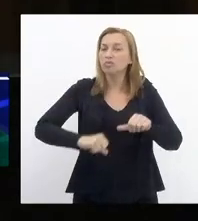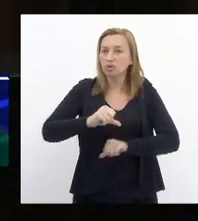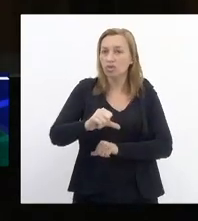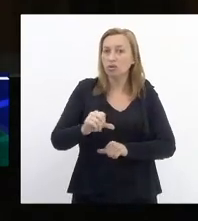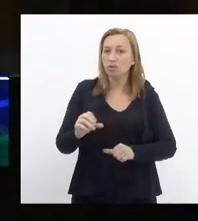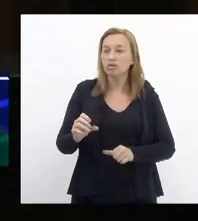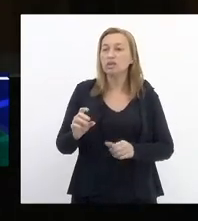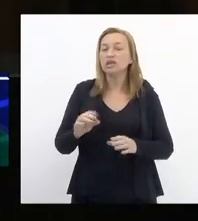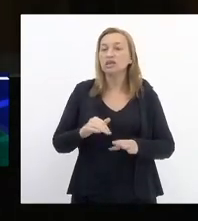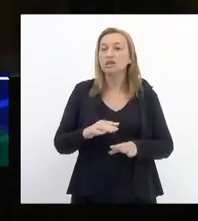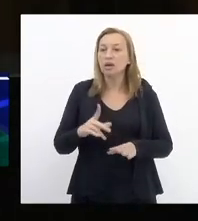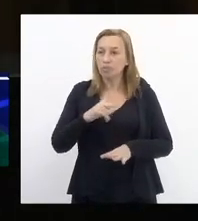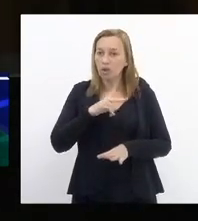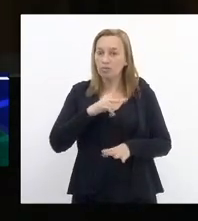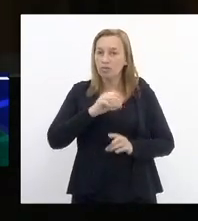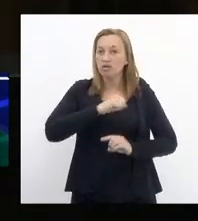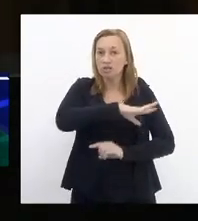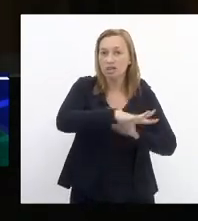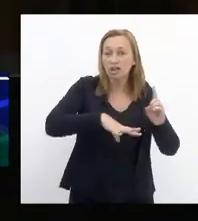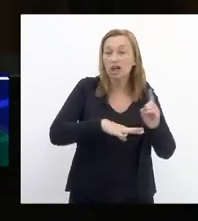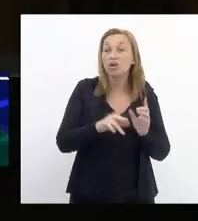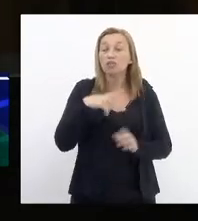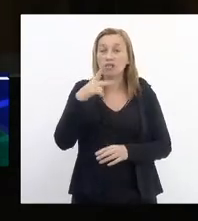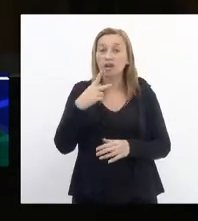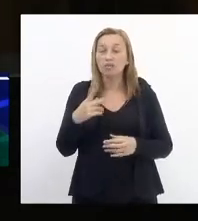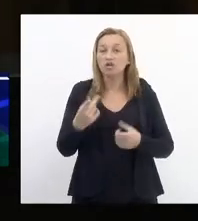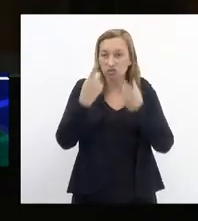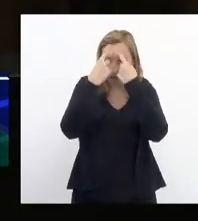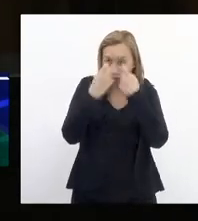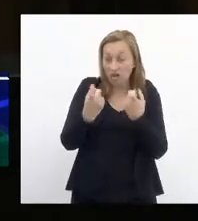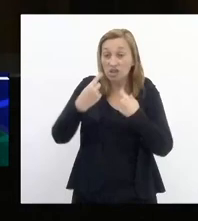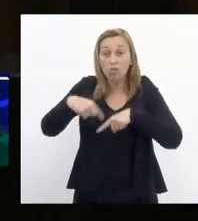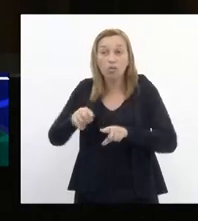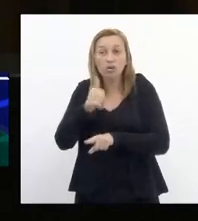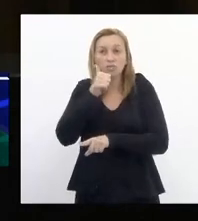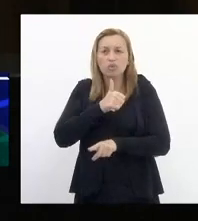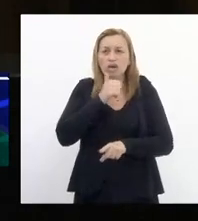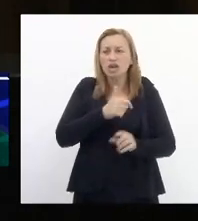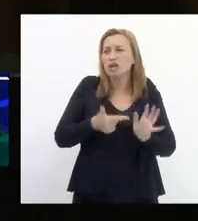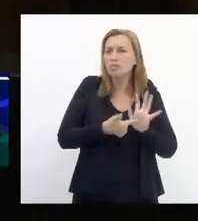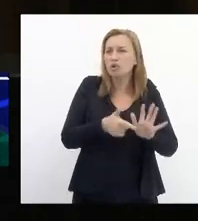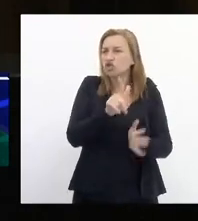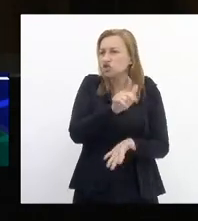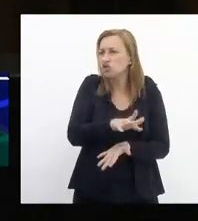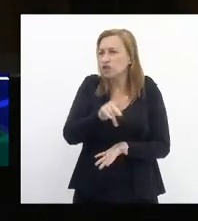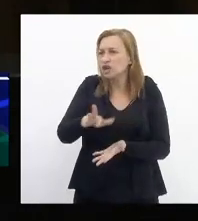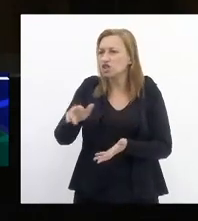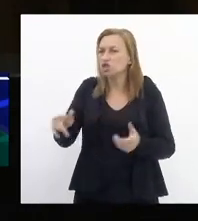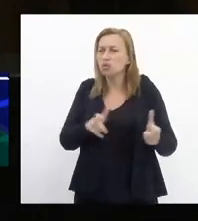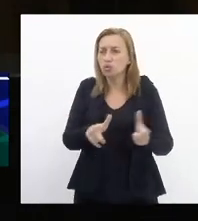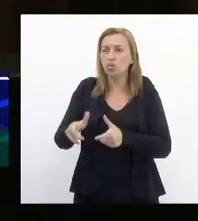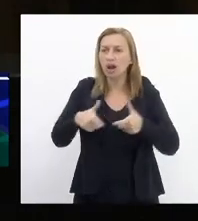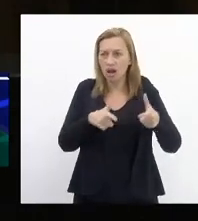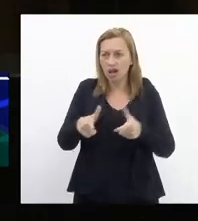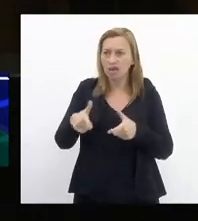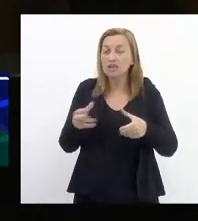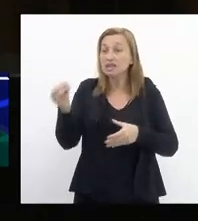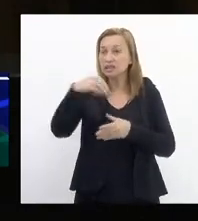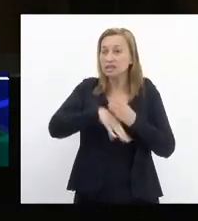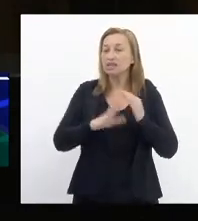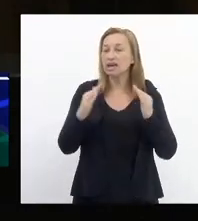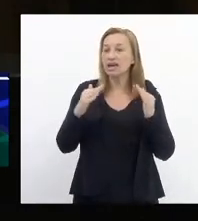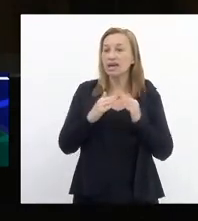sociedade. E quando a gente fala de violência contra a mulher, ela se expressa em diferentes lugares, como dentro dessa